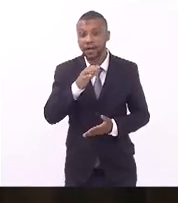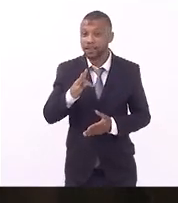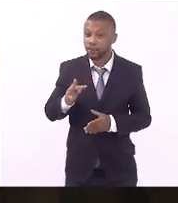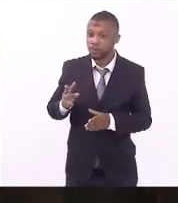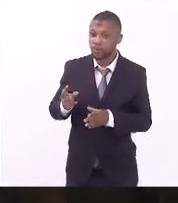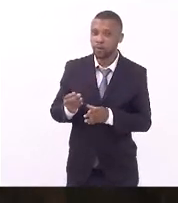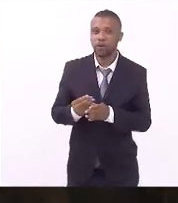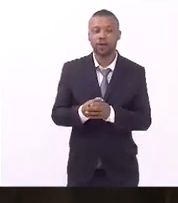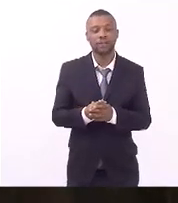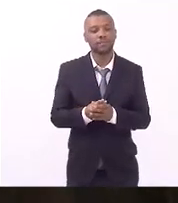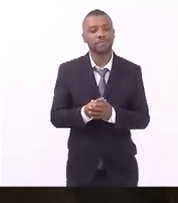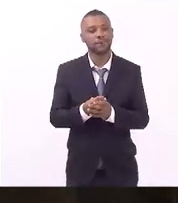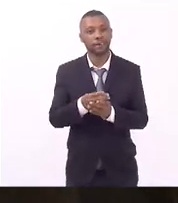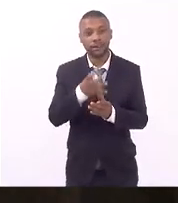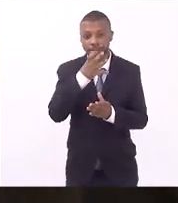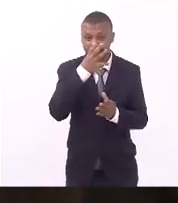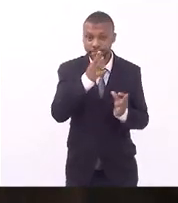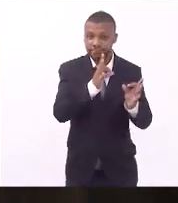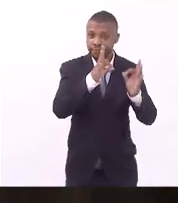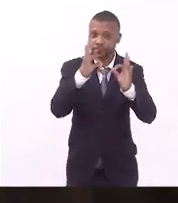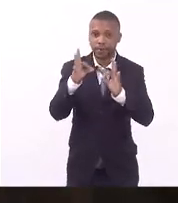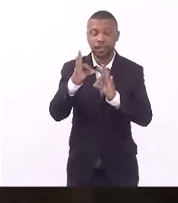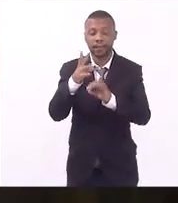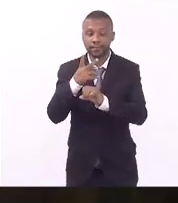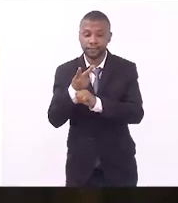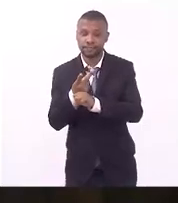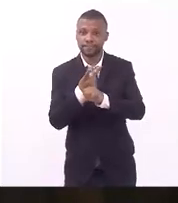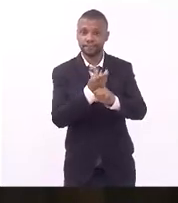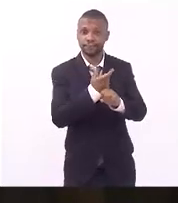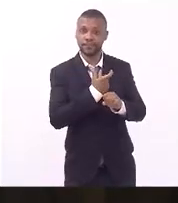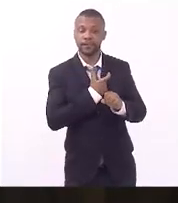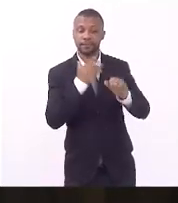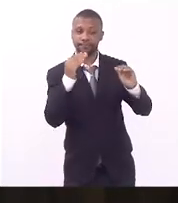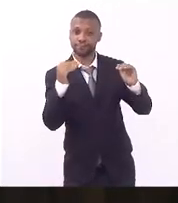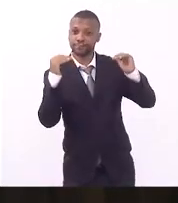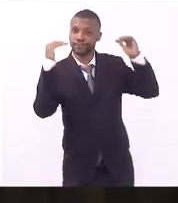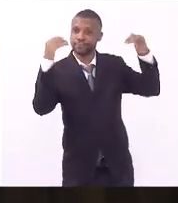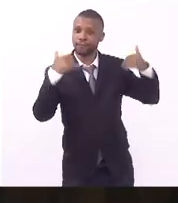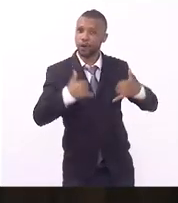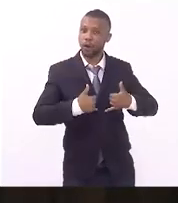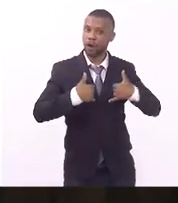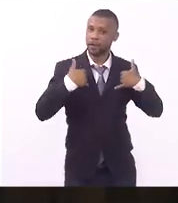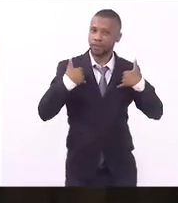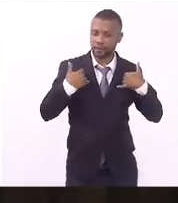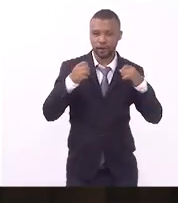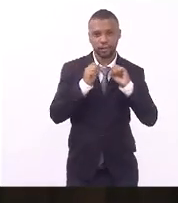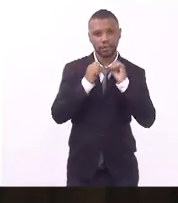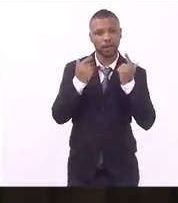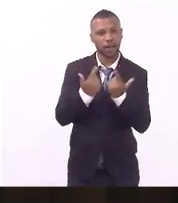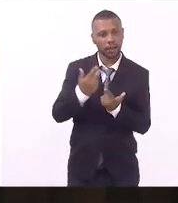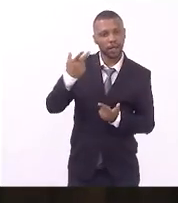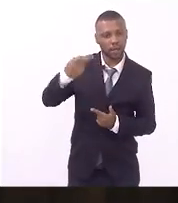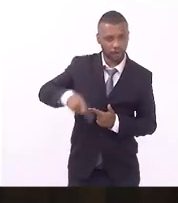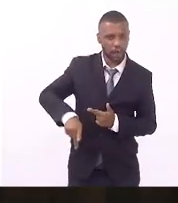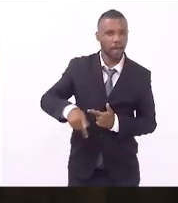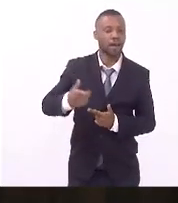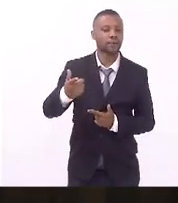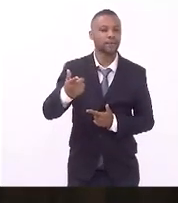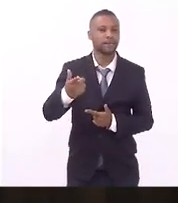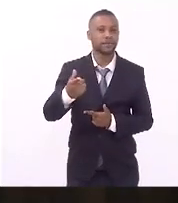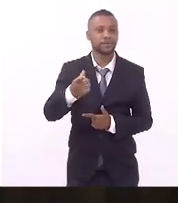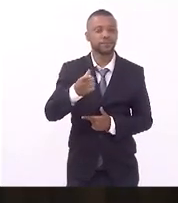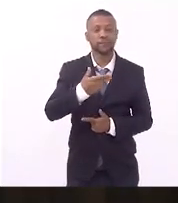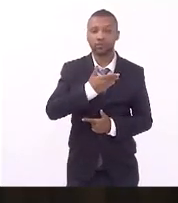prestigiaram a entrega da mais alta honraria desta Casa de Leis do Estado do